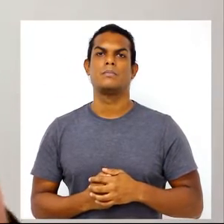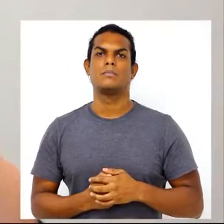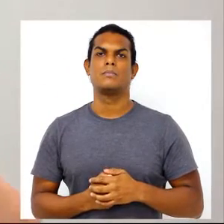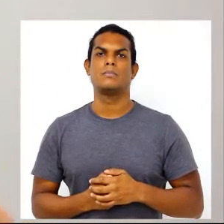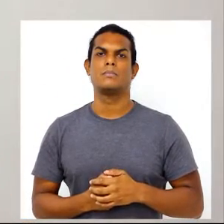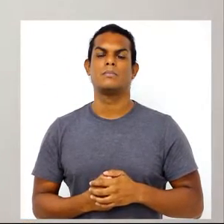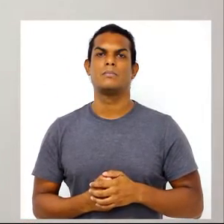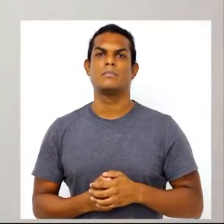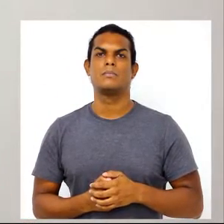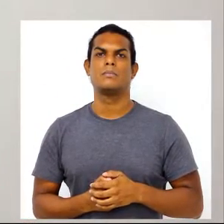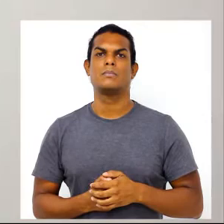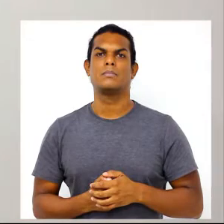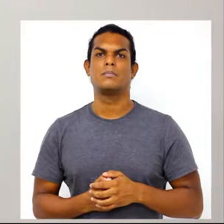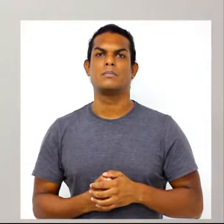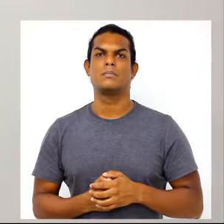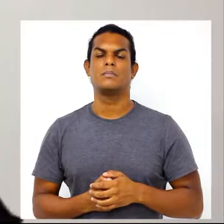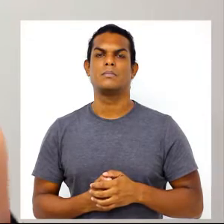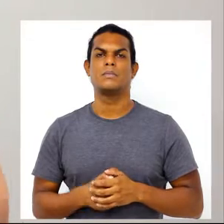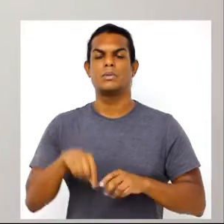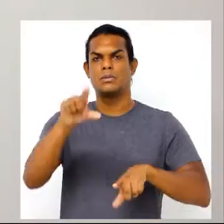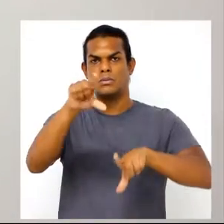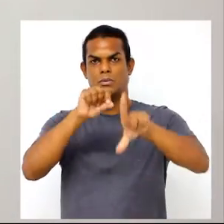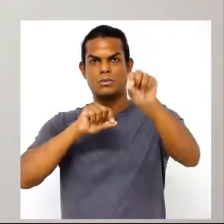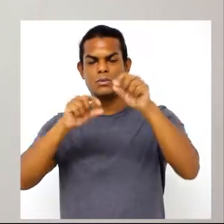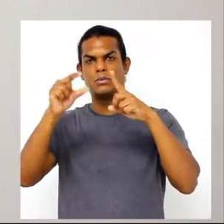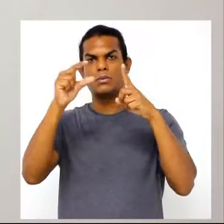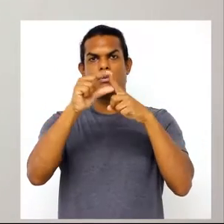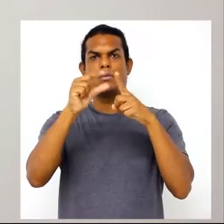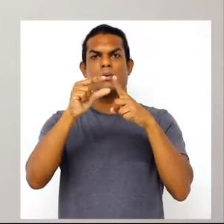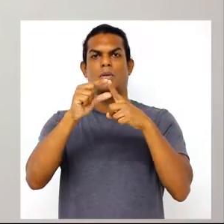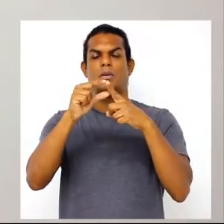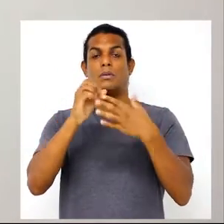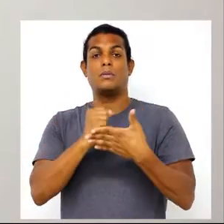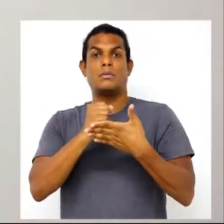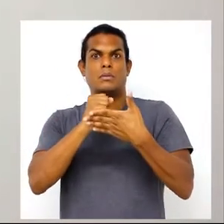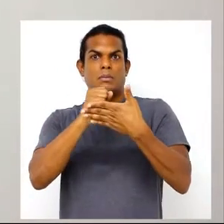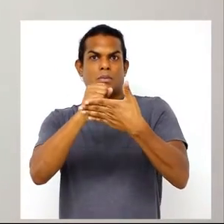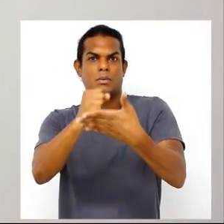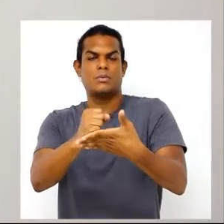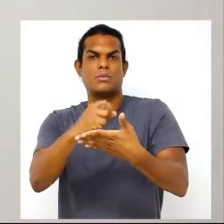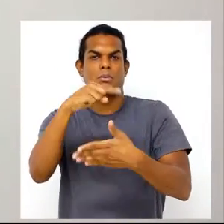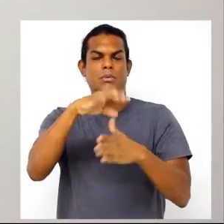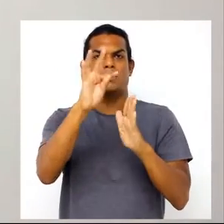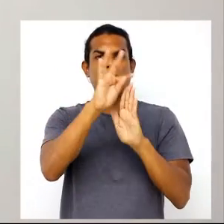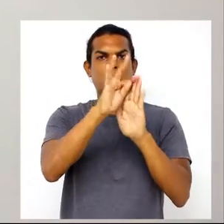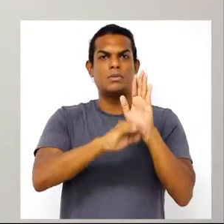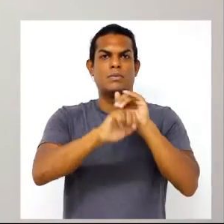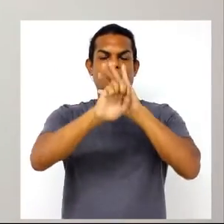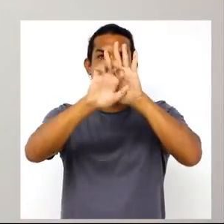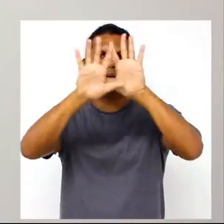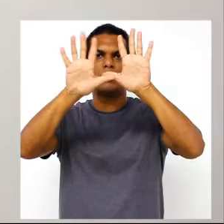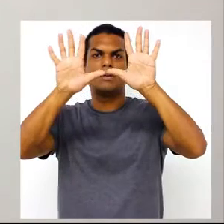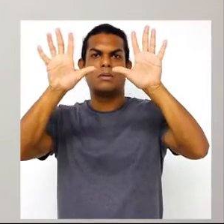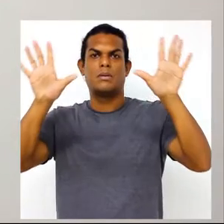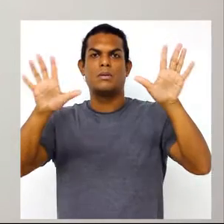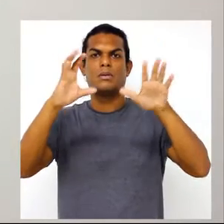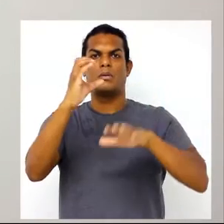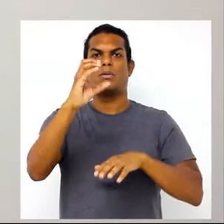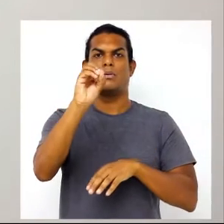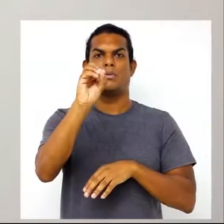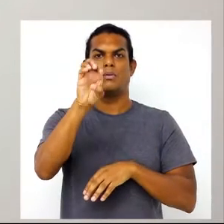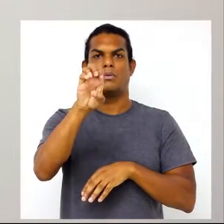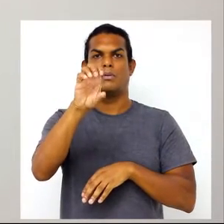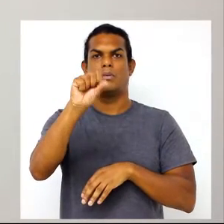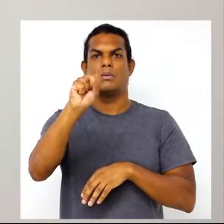de um arcabouço vocabular, ou seja, de uma escolha de vocabulário que garante que o meu texto fique